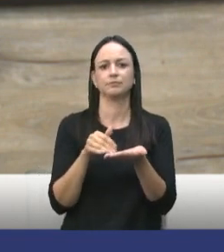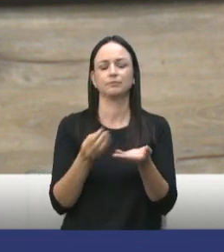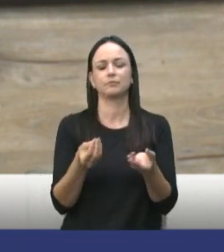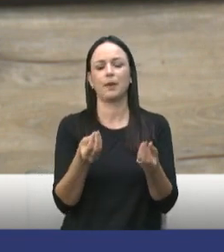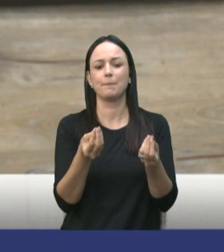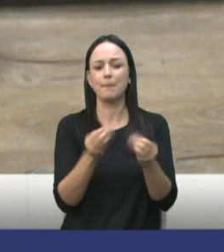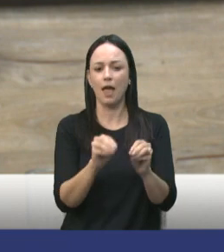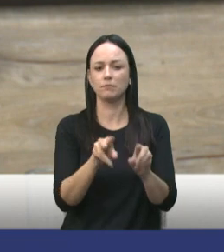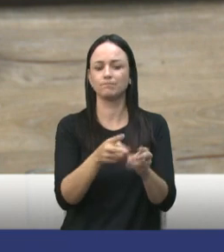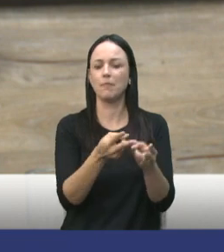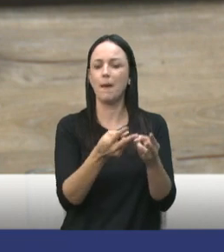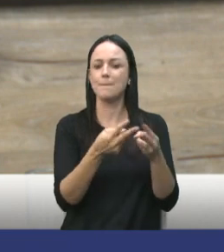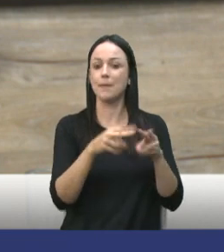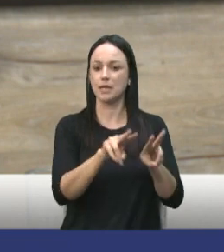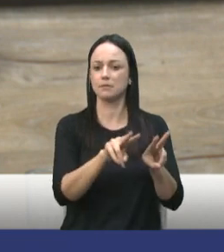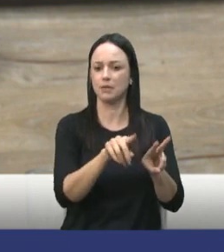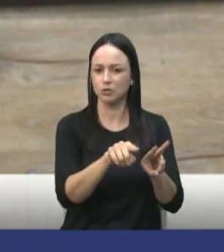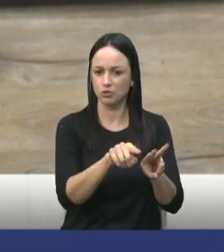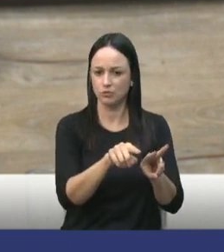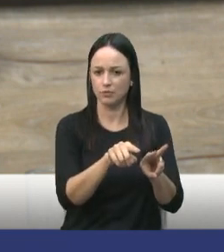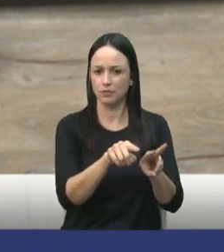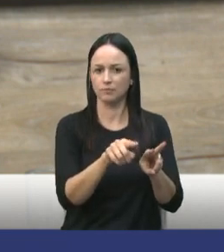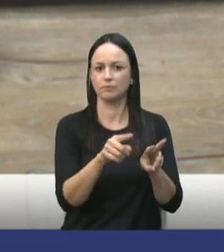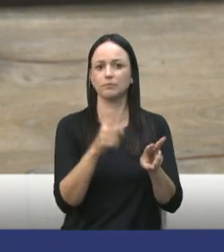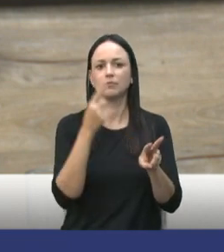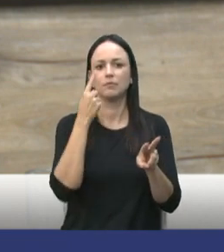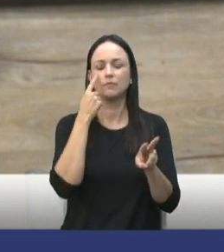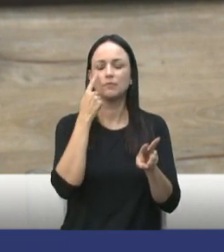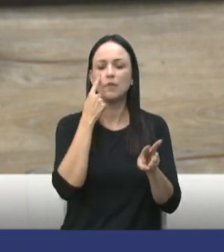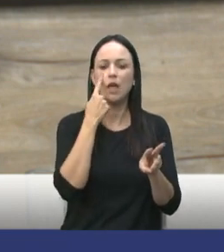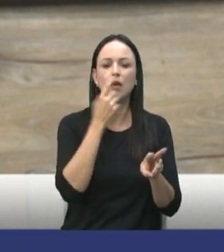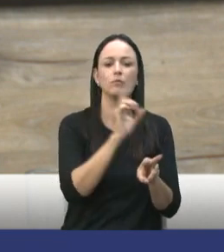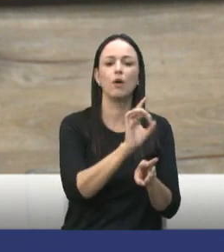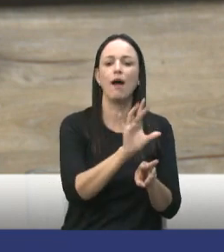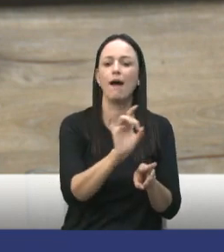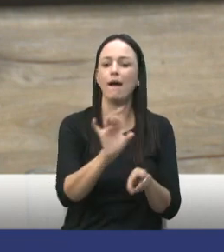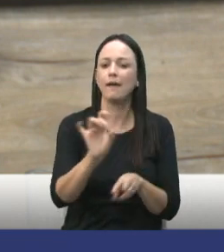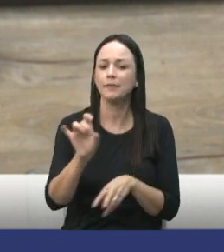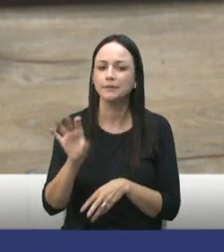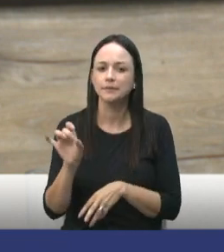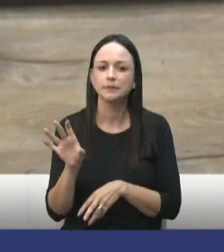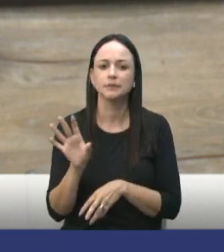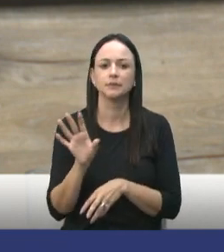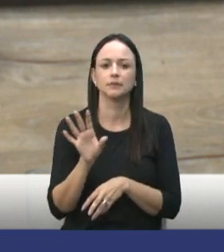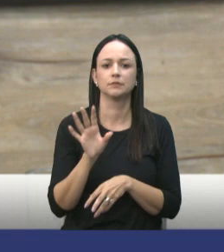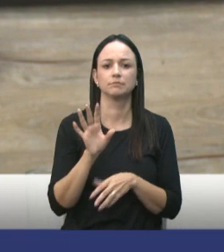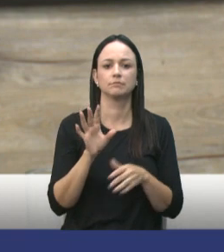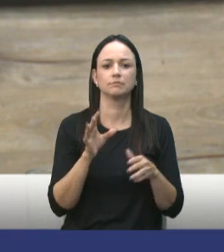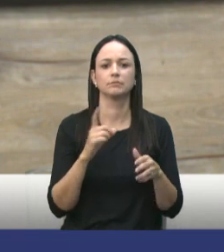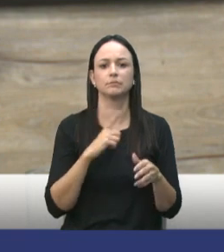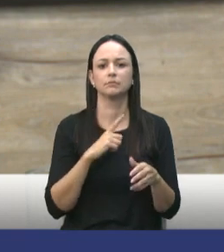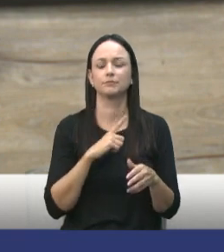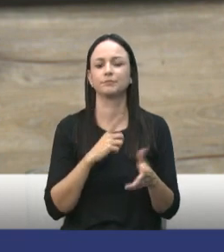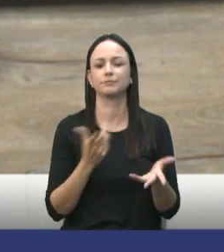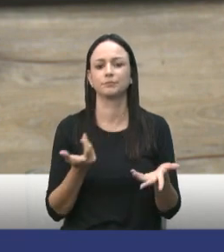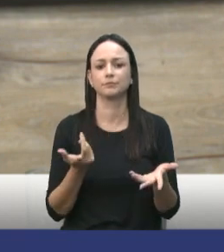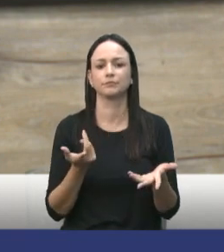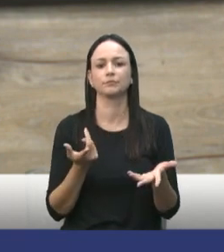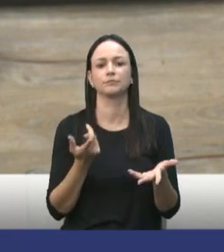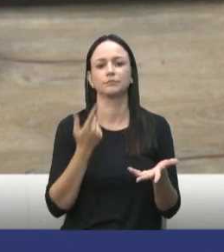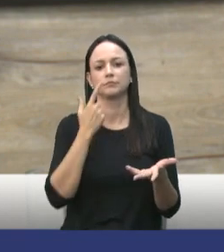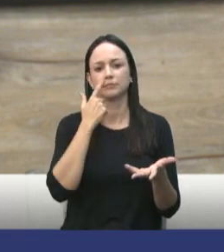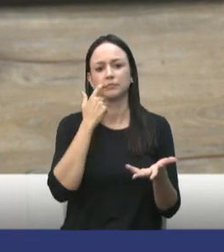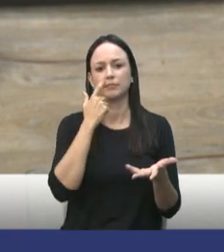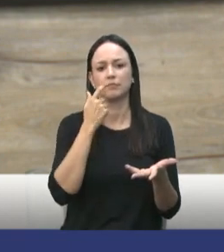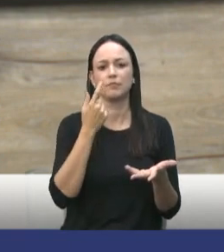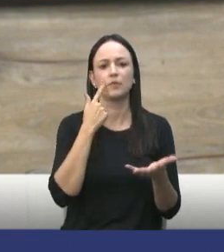lança as obras necessárias, e aí vamos verificar o excesso de dotações, o